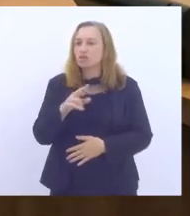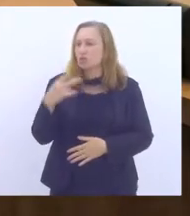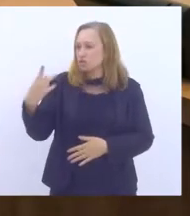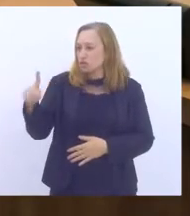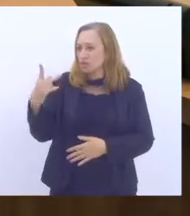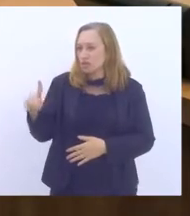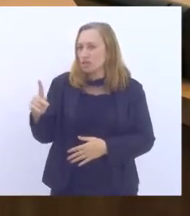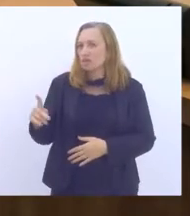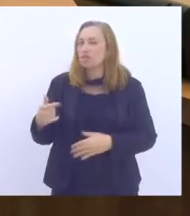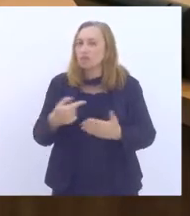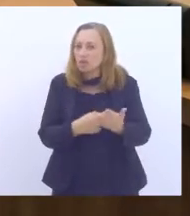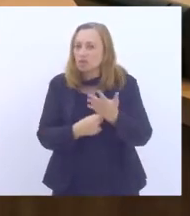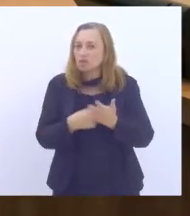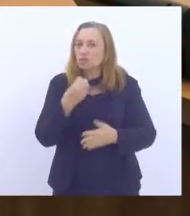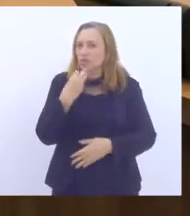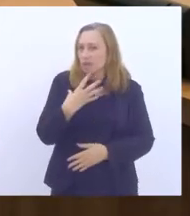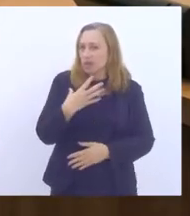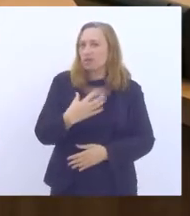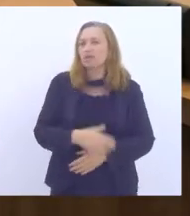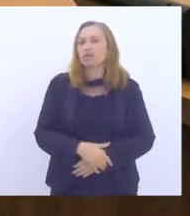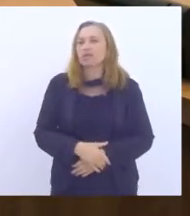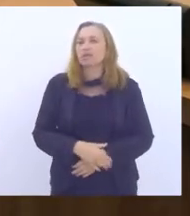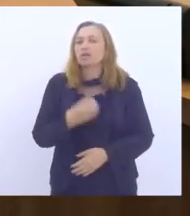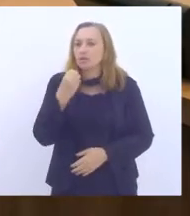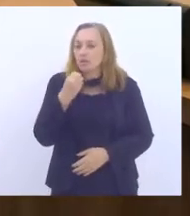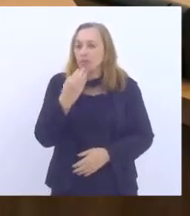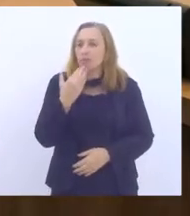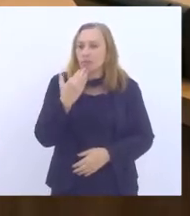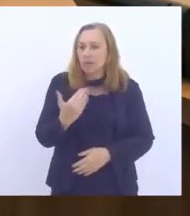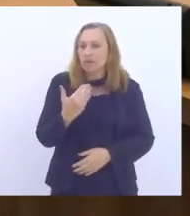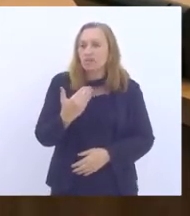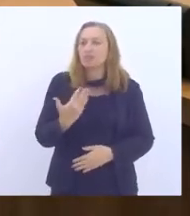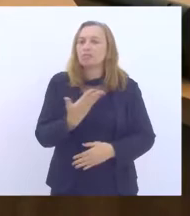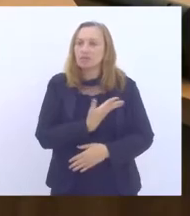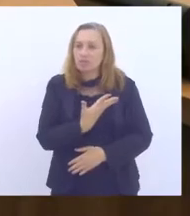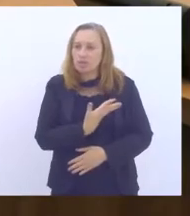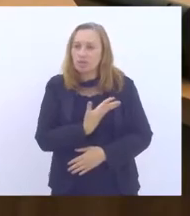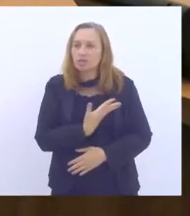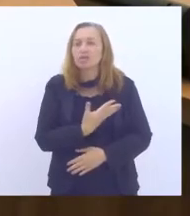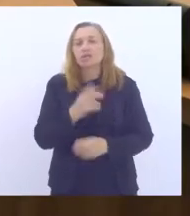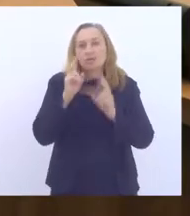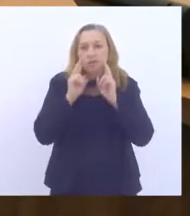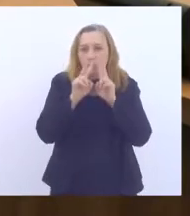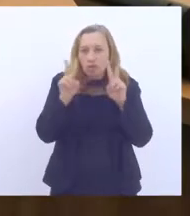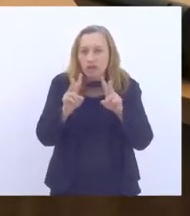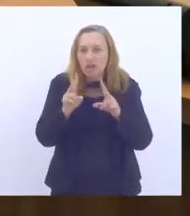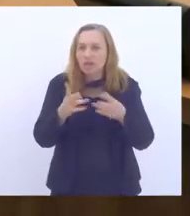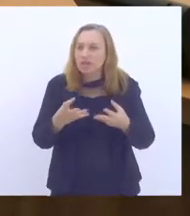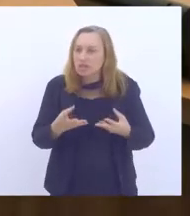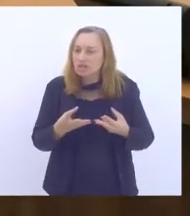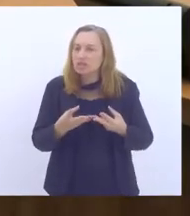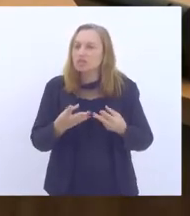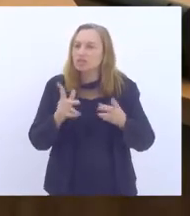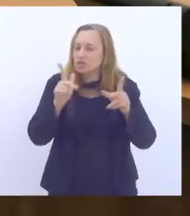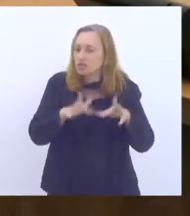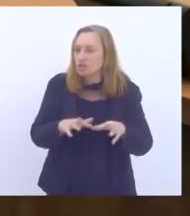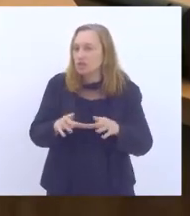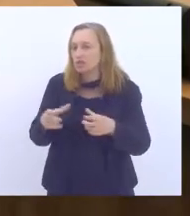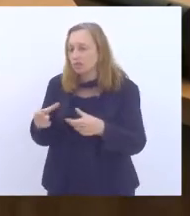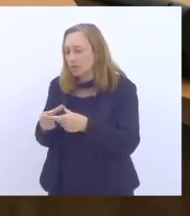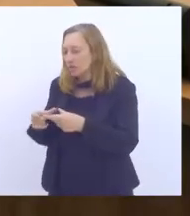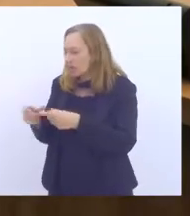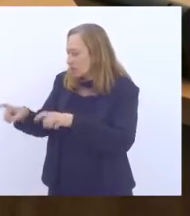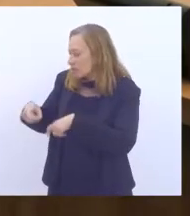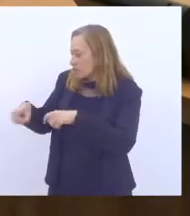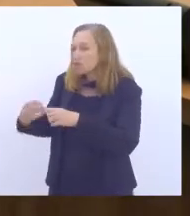propôs aqui que me atende perfeitamente e eu só peço isso que os colegas aqui tem esse olhar diferenciado para os pequenos produtores